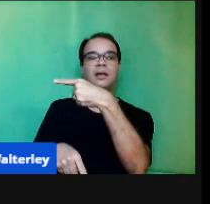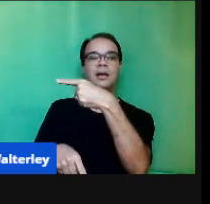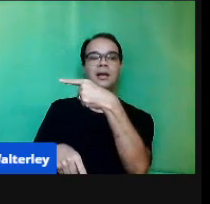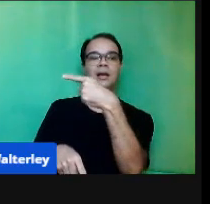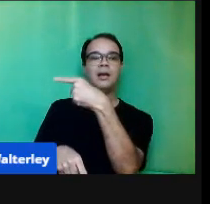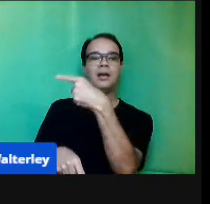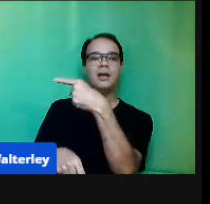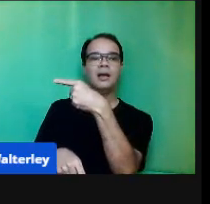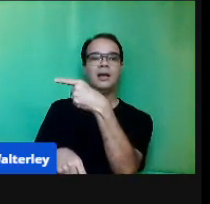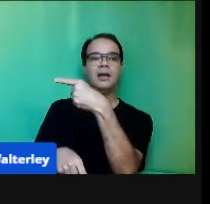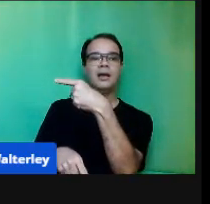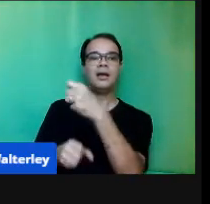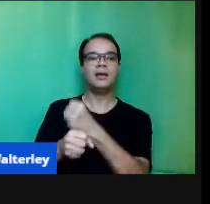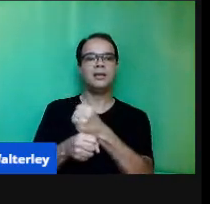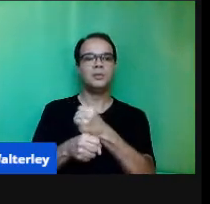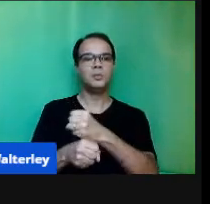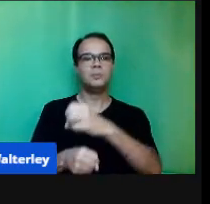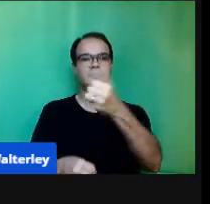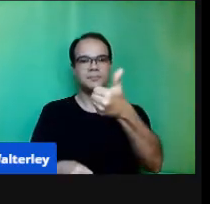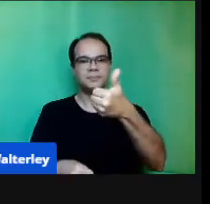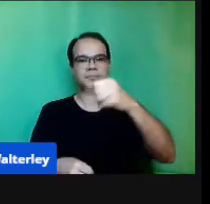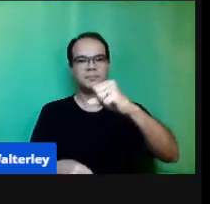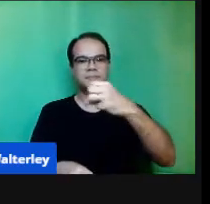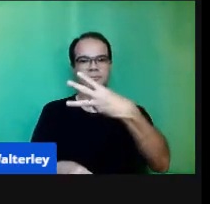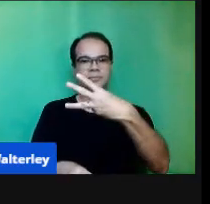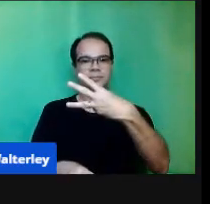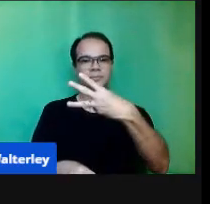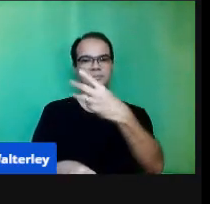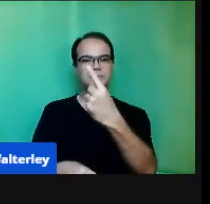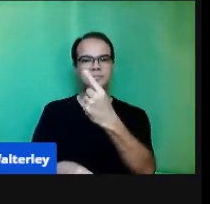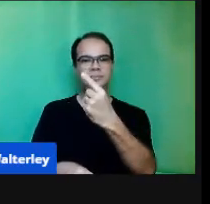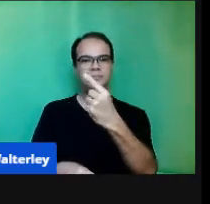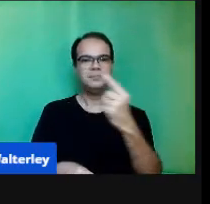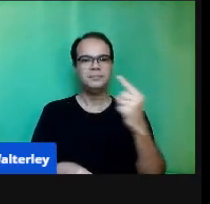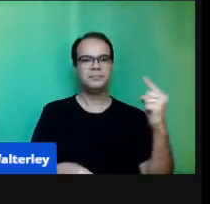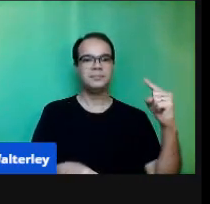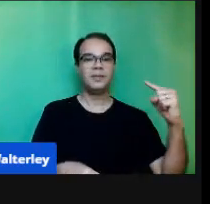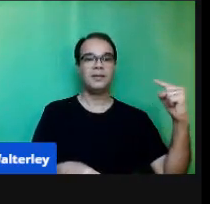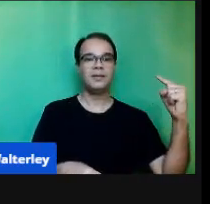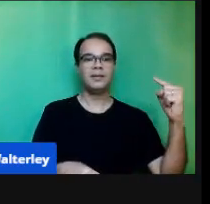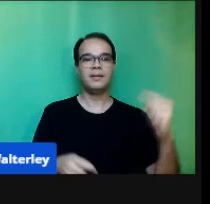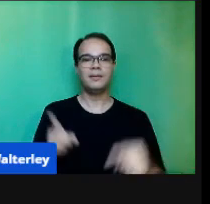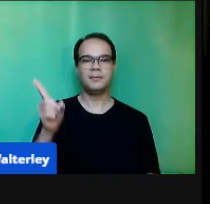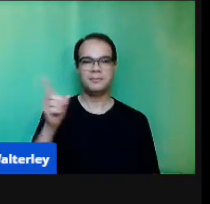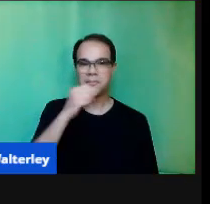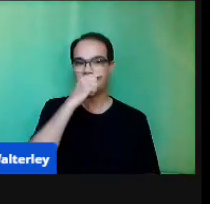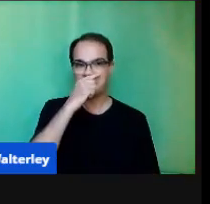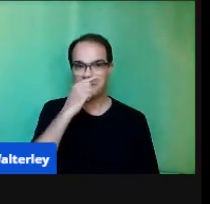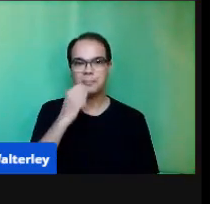1931, aqui em Mato Grosso do Sul. Ele é um filme mudo.